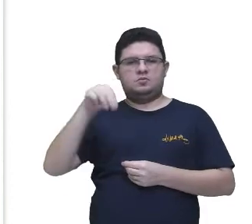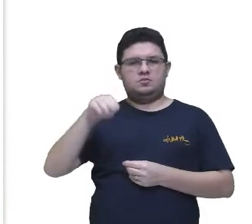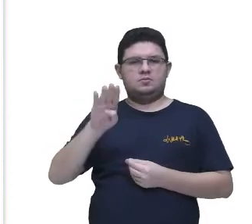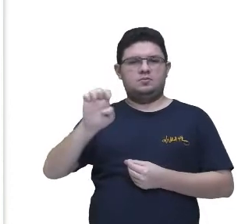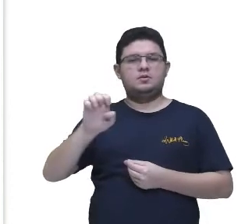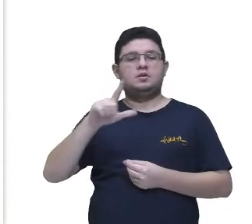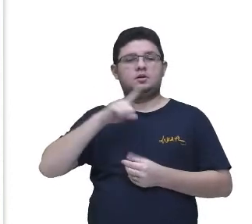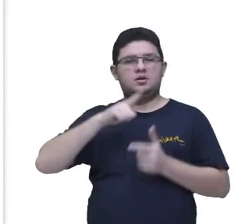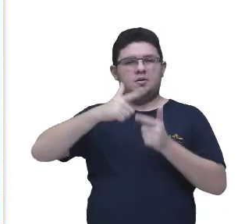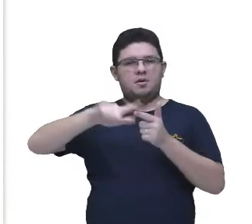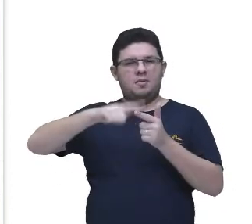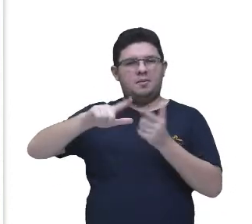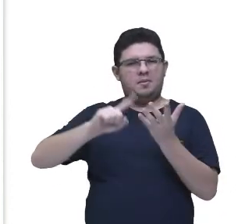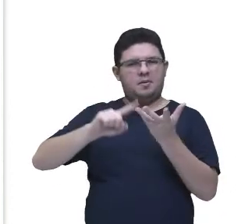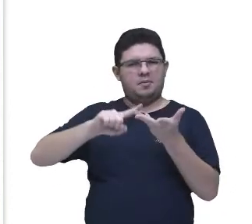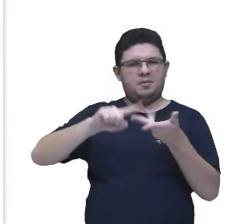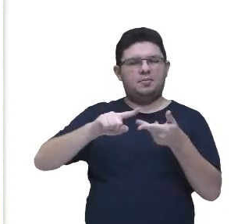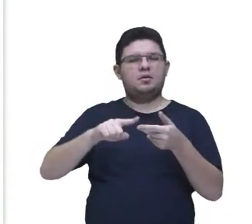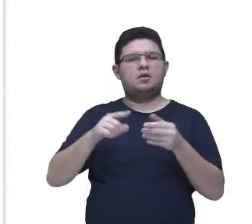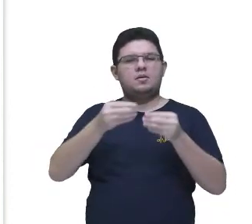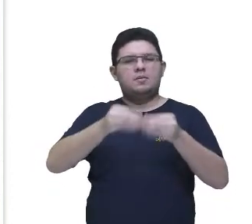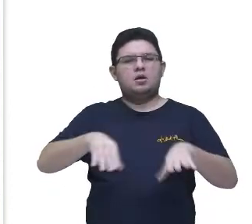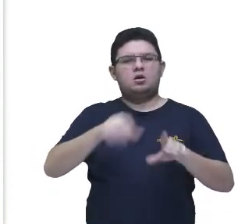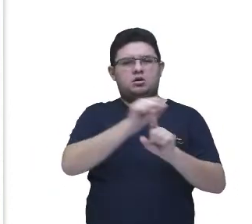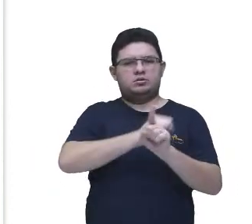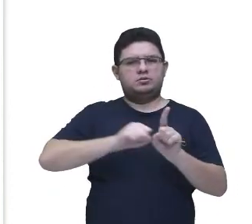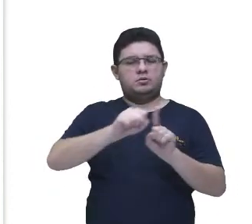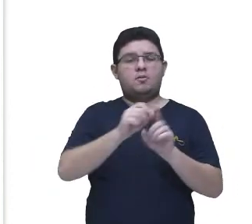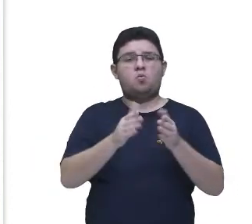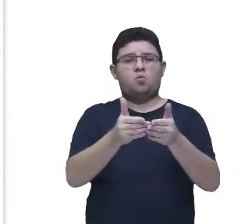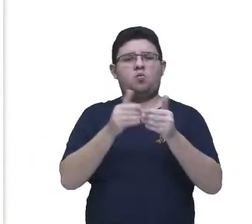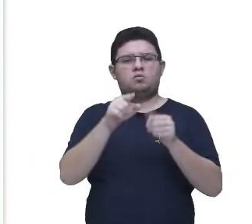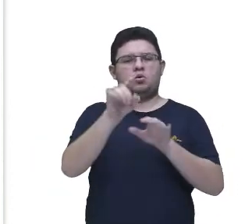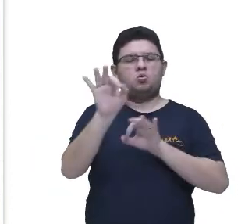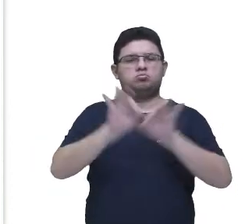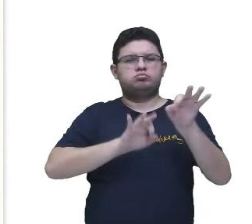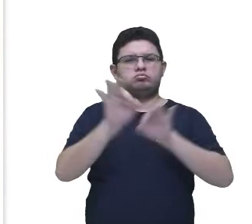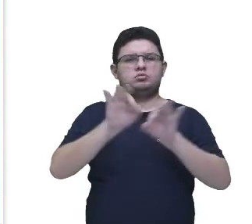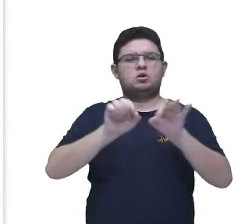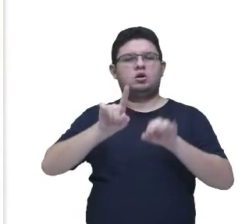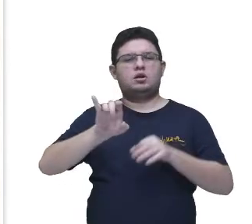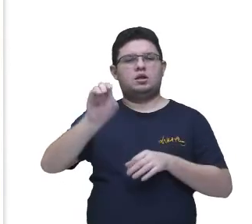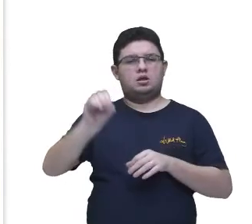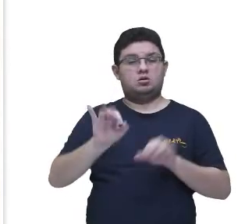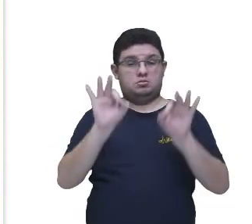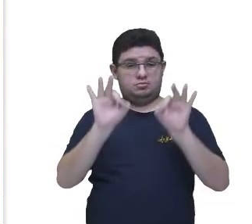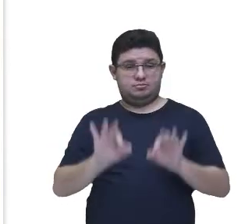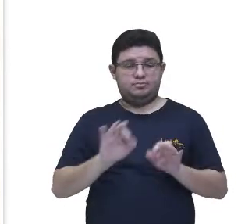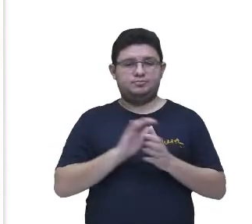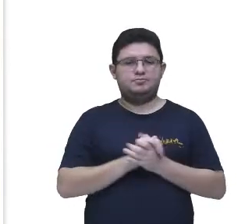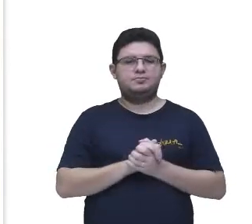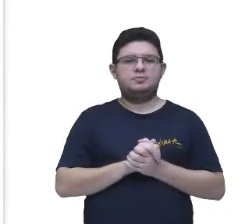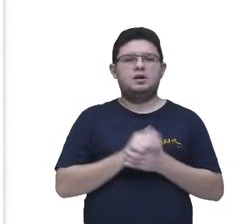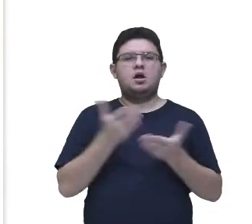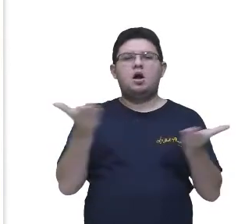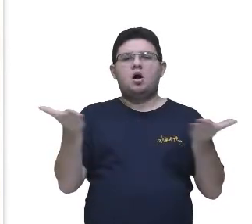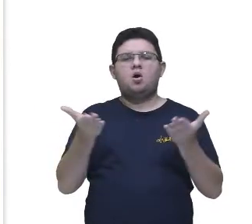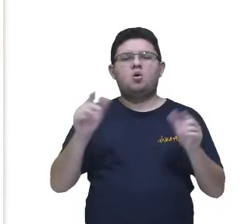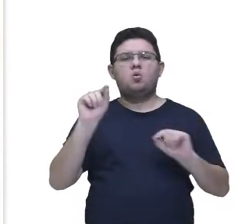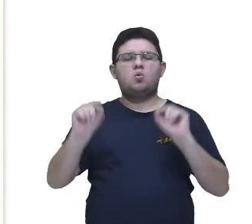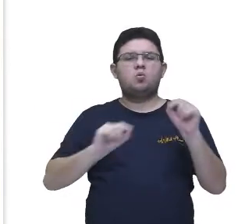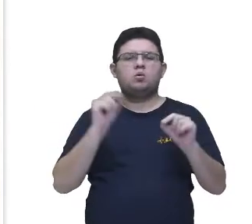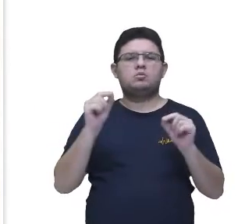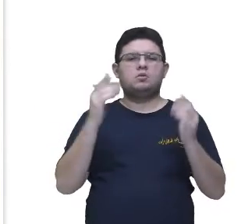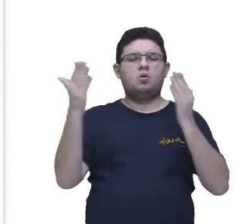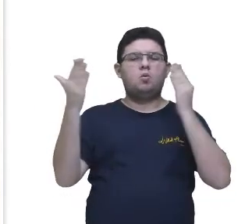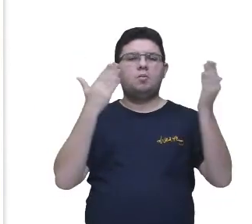sociedade. Então, por favor, descartem o seu lixo corretamente. Mas voltando agora, continuando a nossa aula, nós vamos fazer uma comparação, que eu até